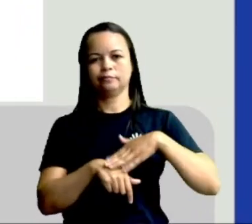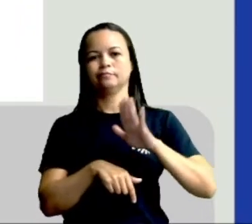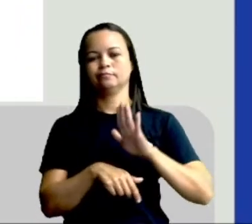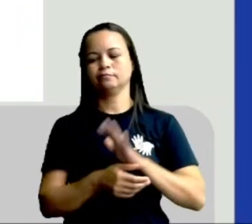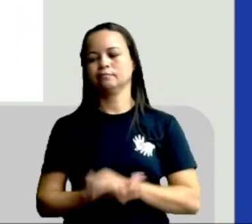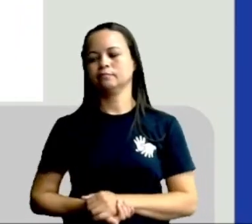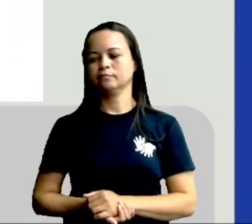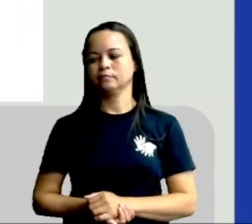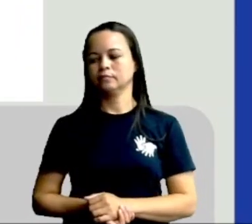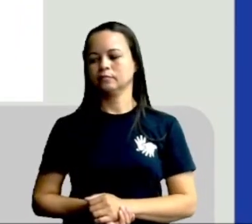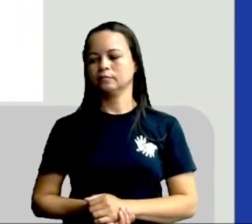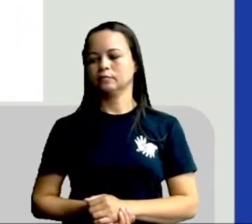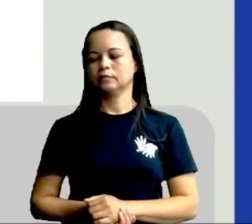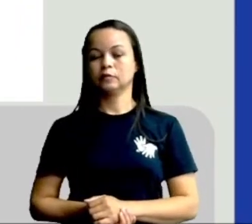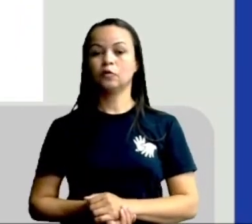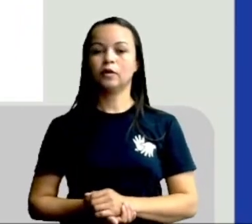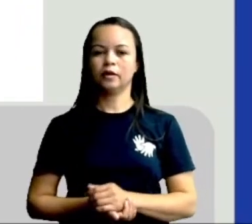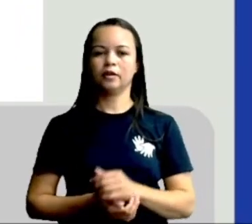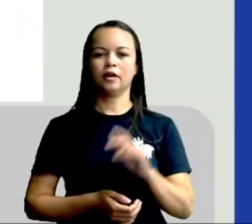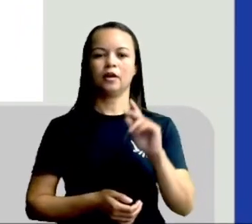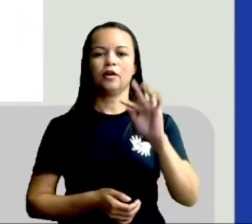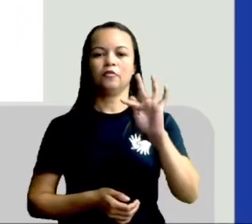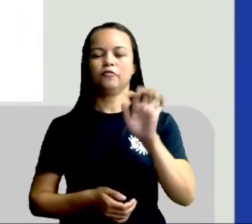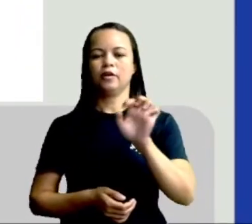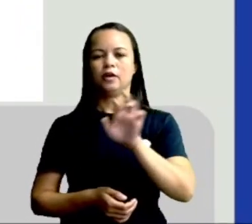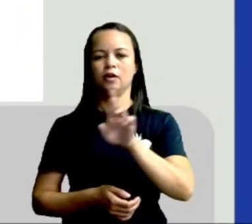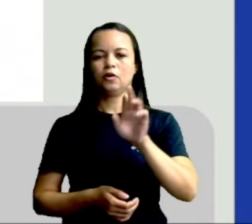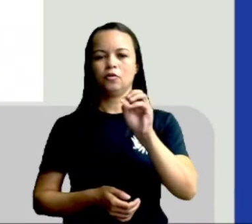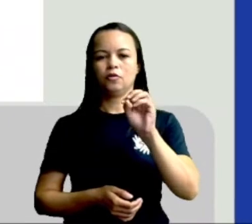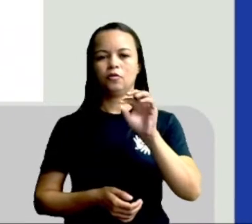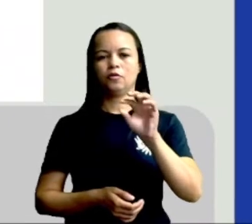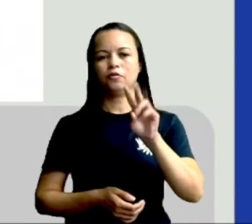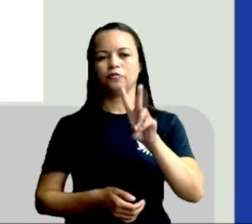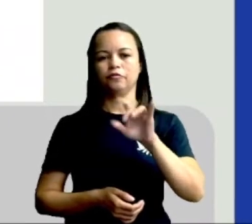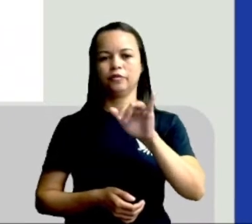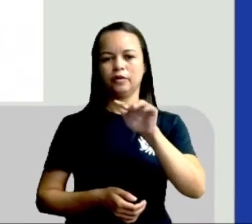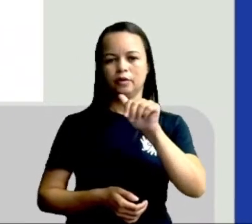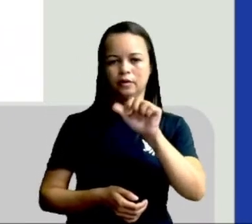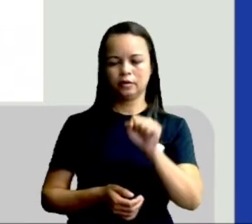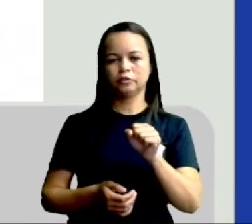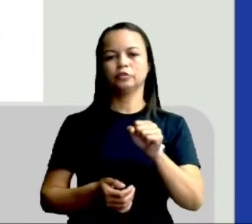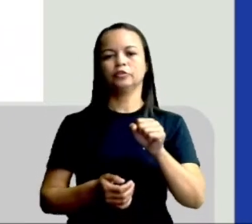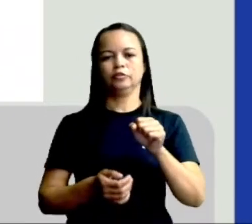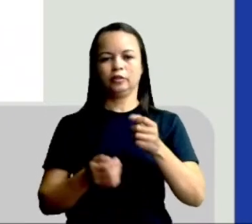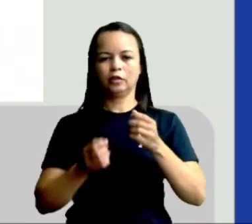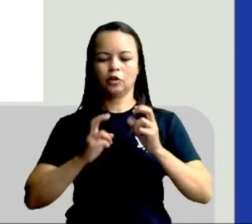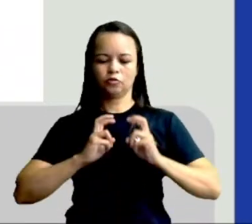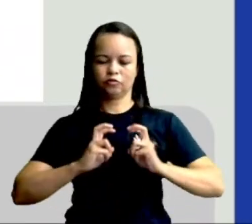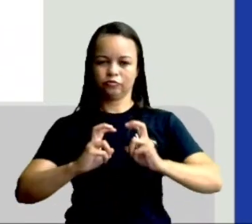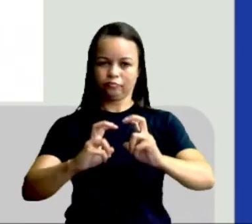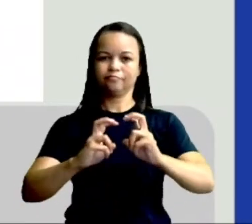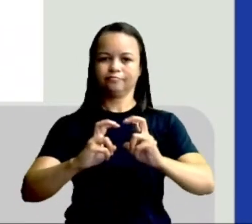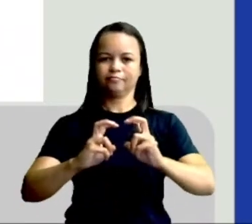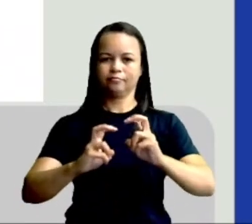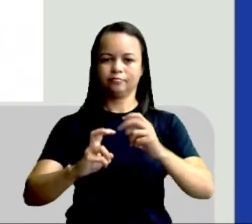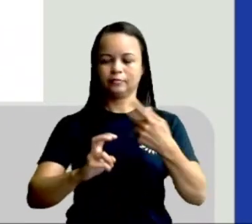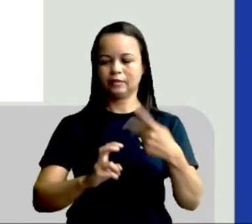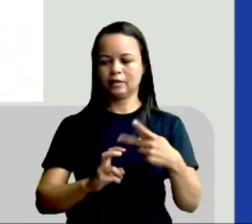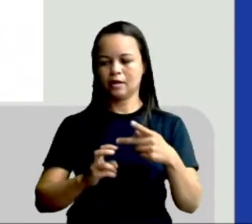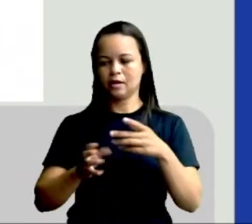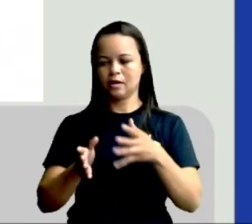também. Olha aí as ferrovias agora. Transporte ferroviário é o realizado sobre linhas férreas